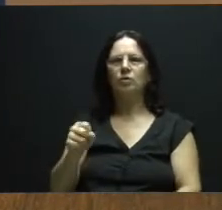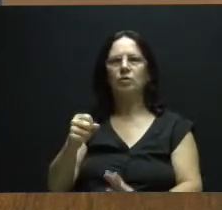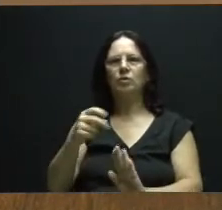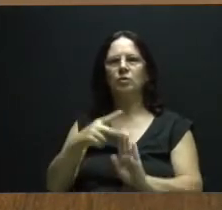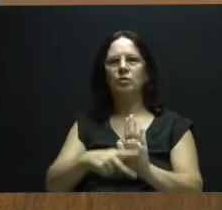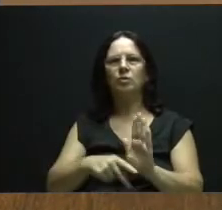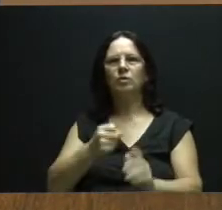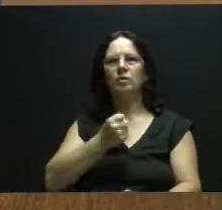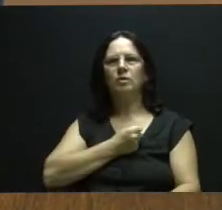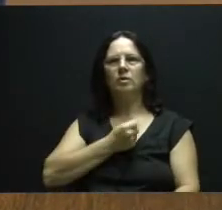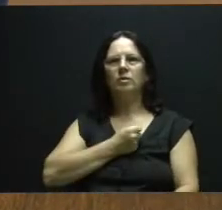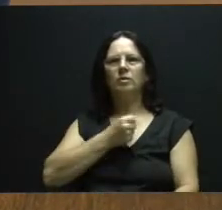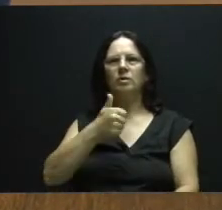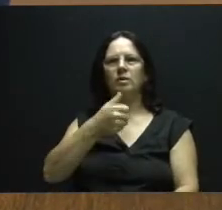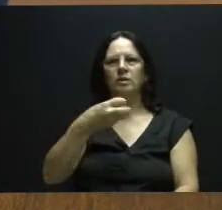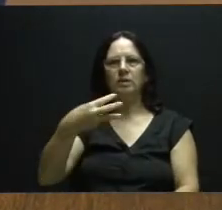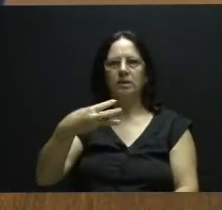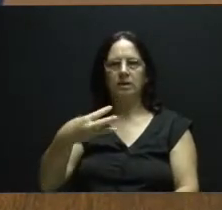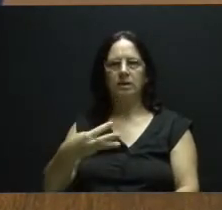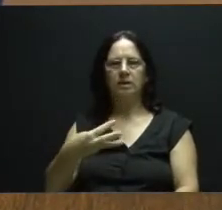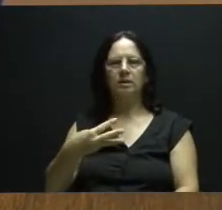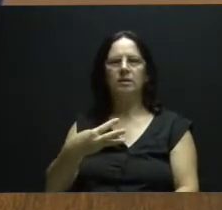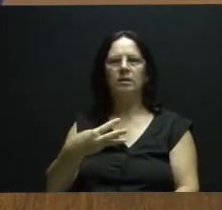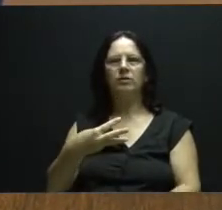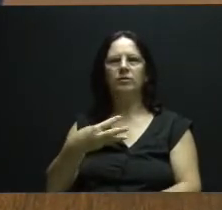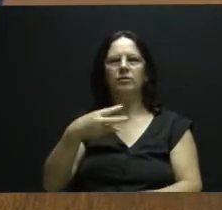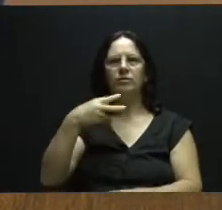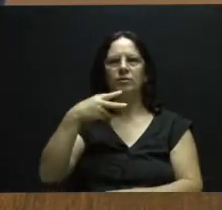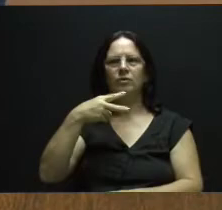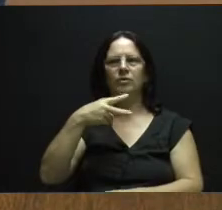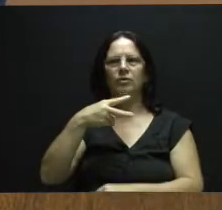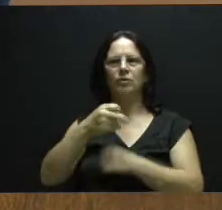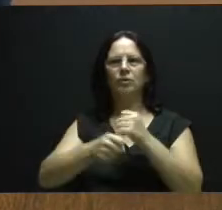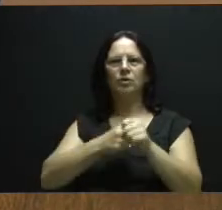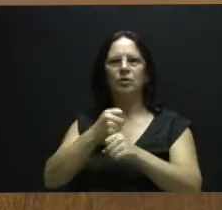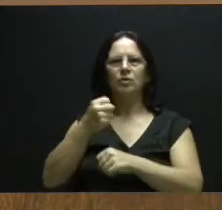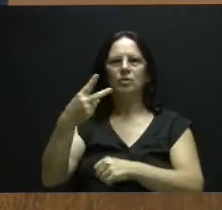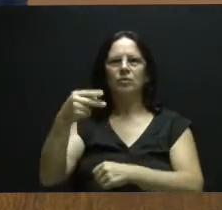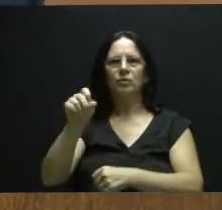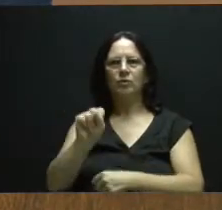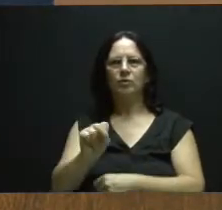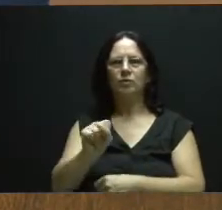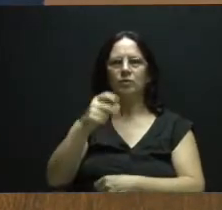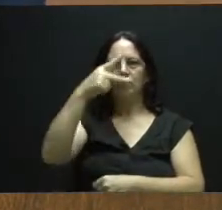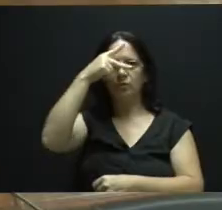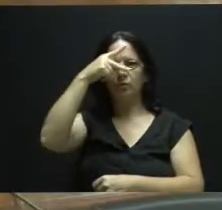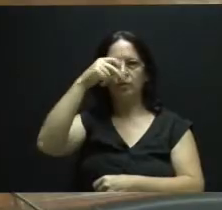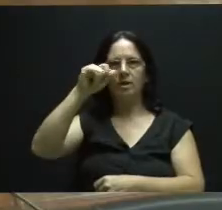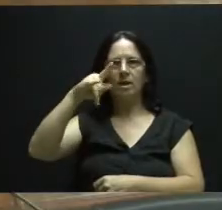133 barra 2018 autoria antónio vieira da silva